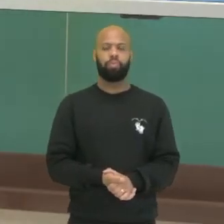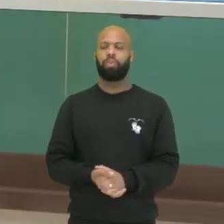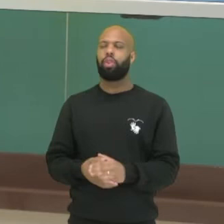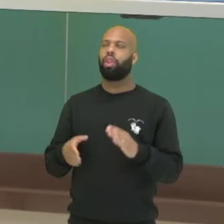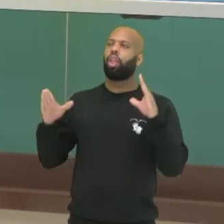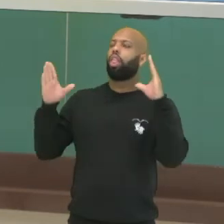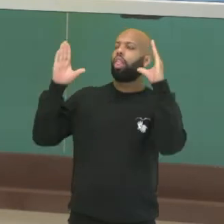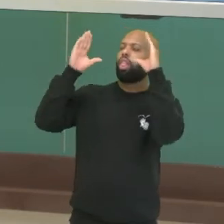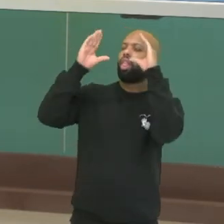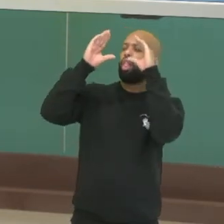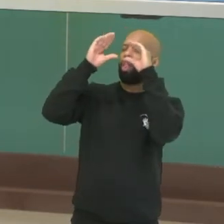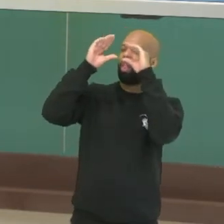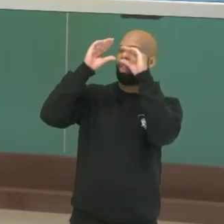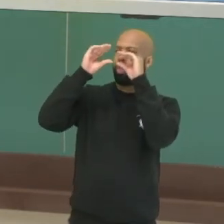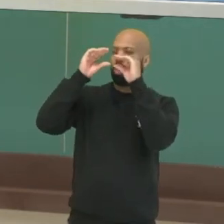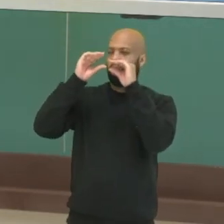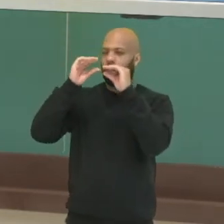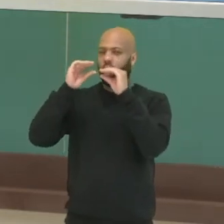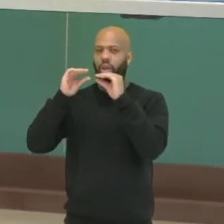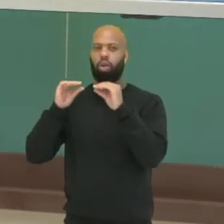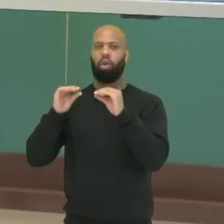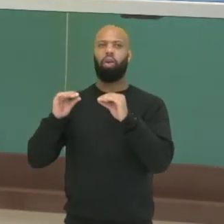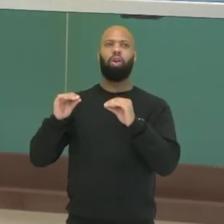Arábia e o dia